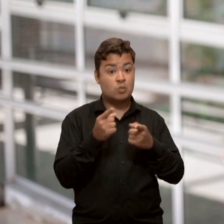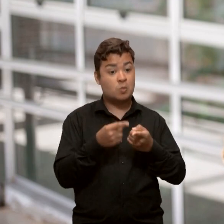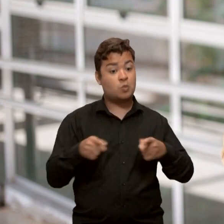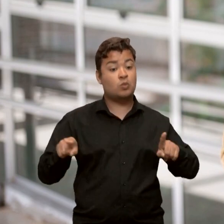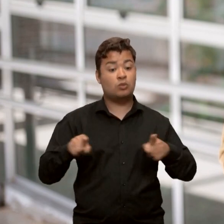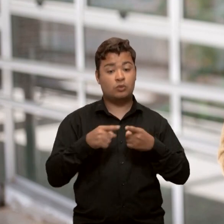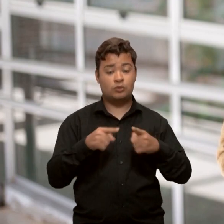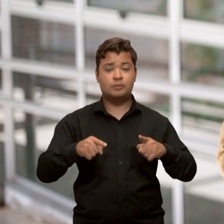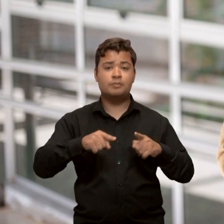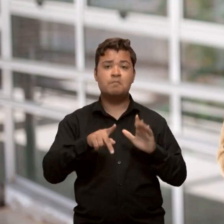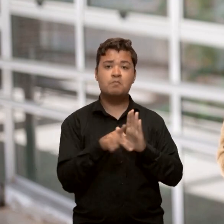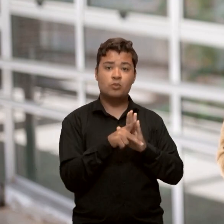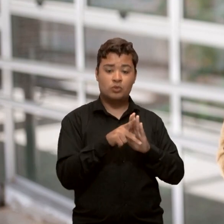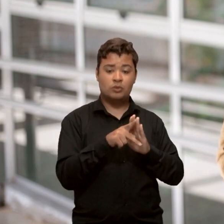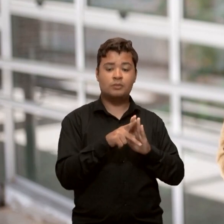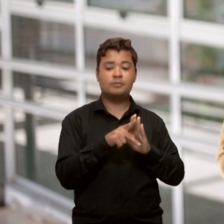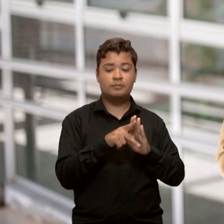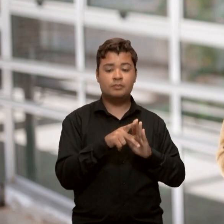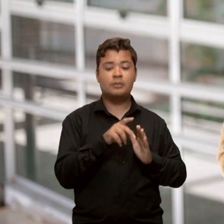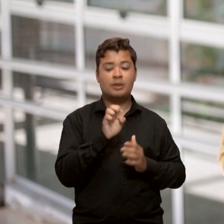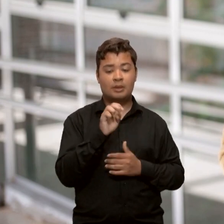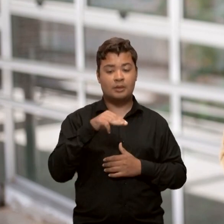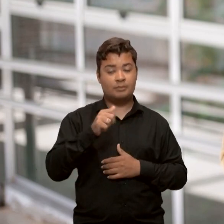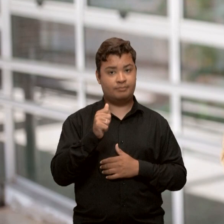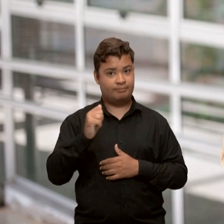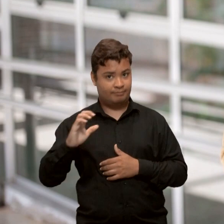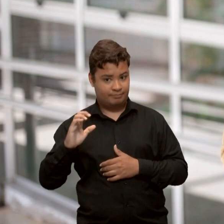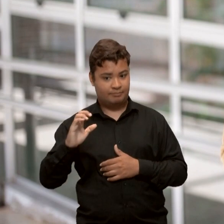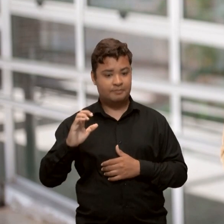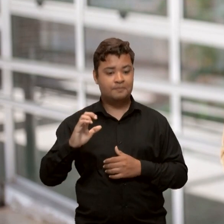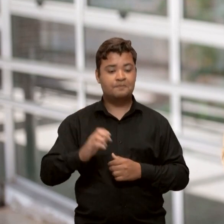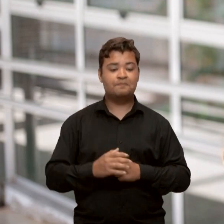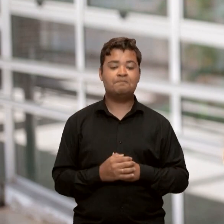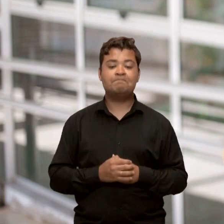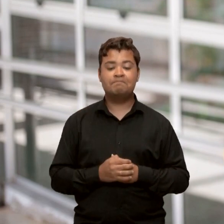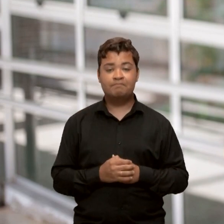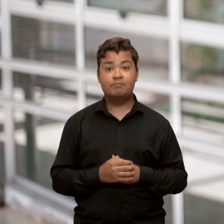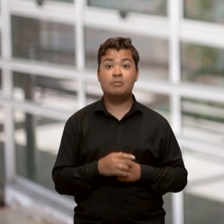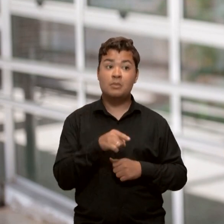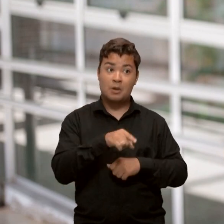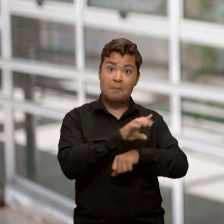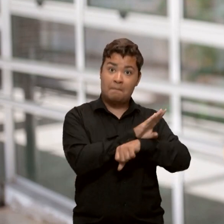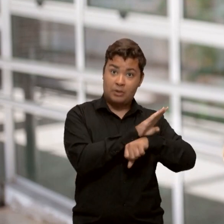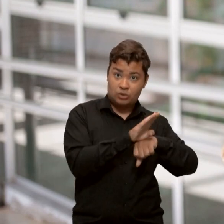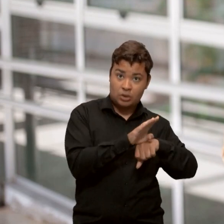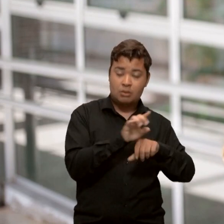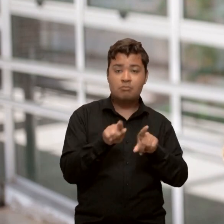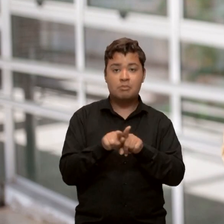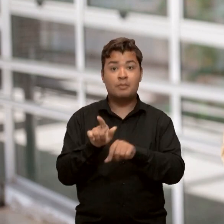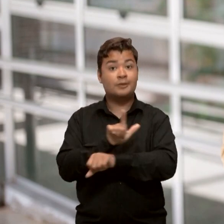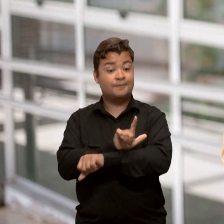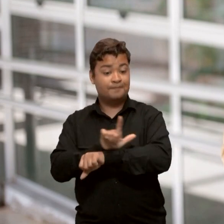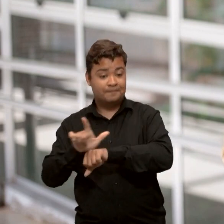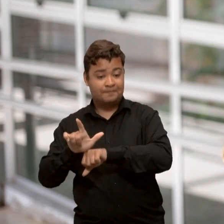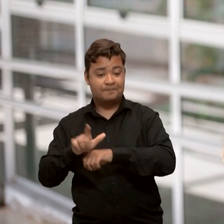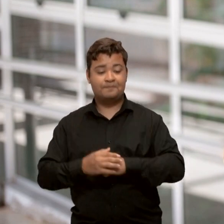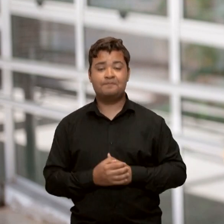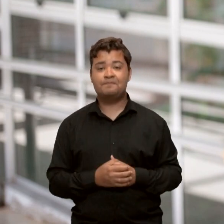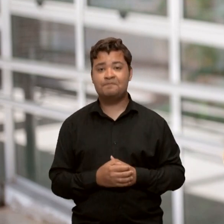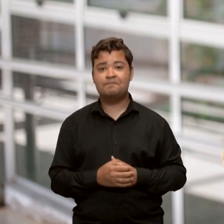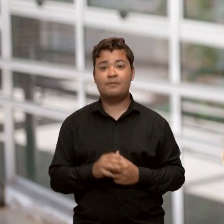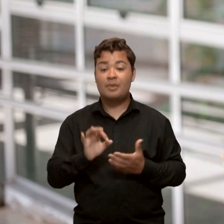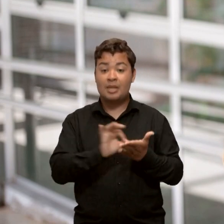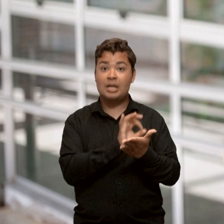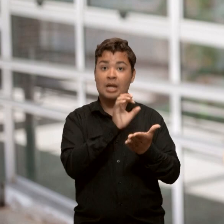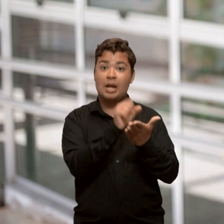música da Escola de Música e Artes Cênicas, bacharelado e licenciatura. As inscrições vão